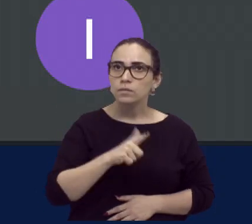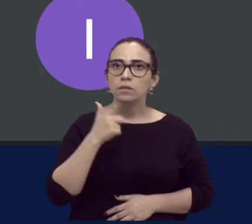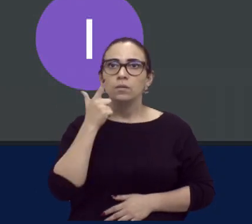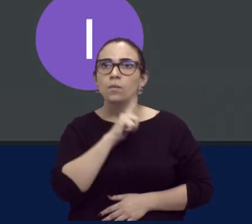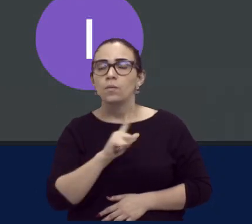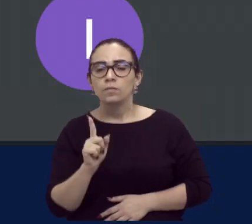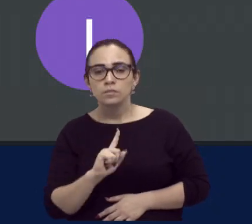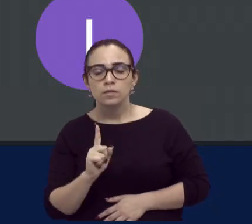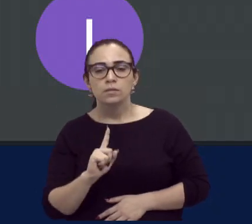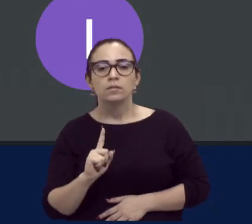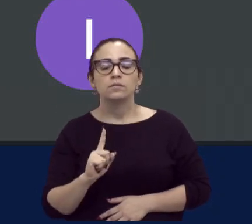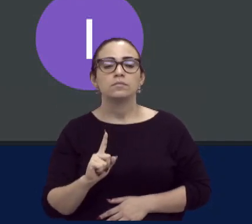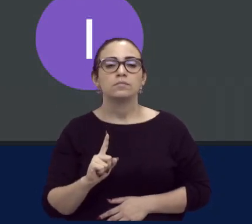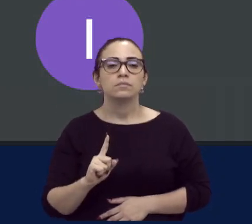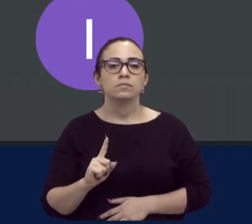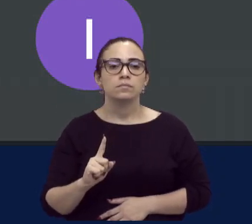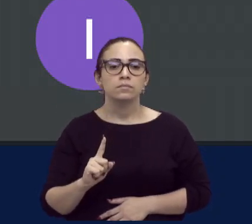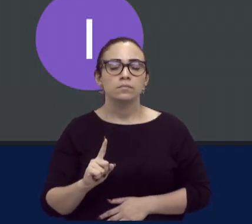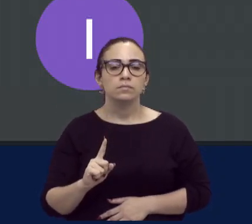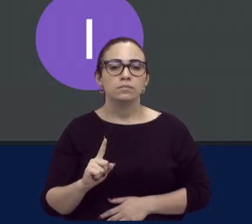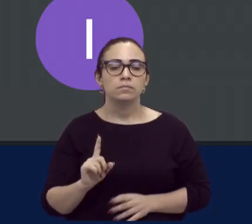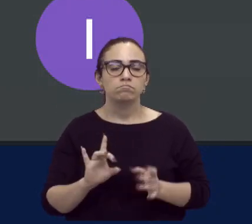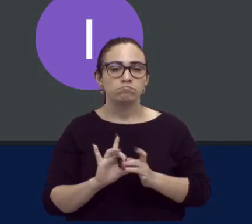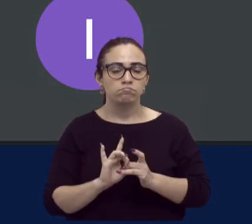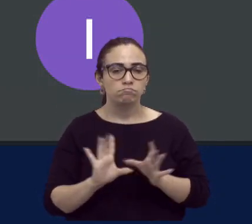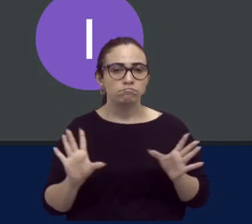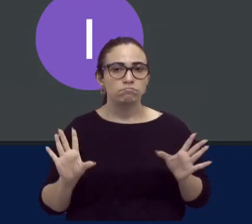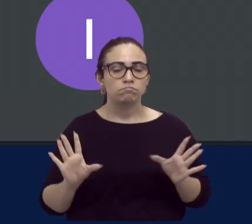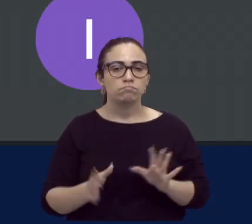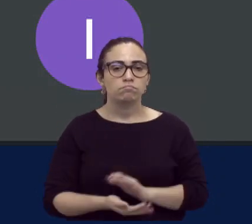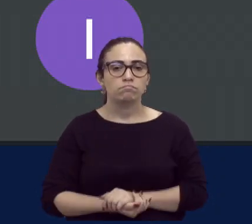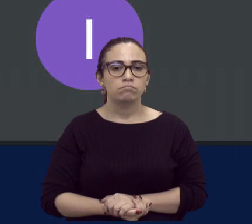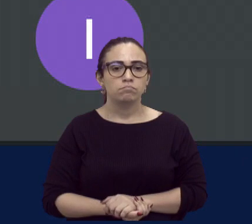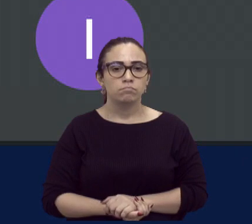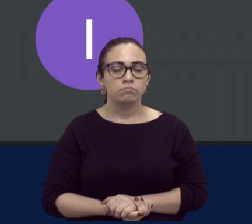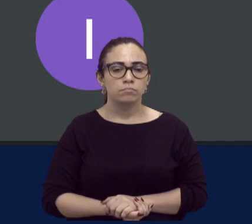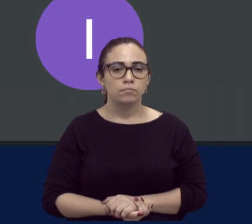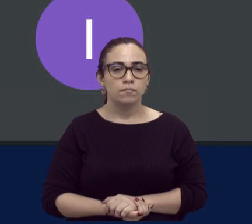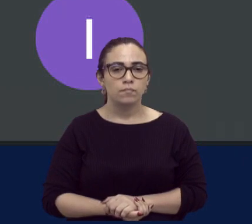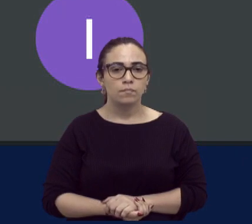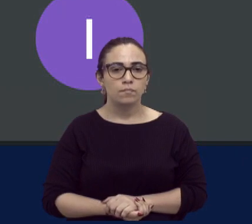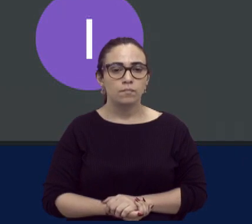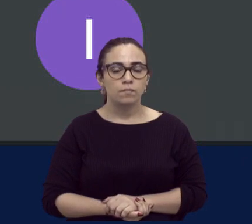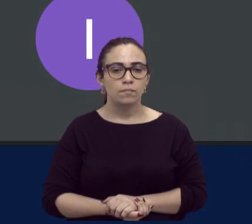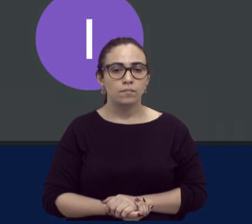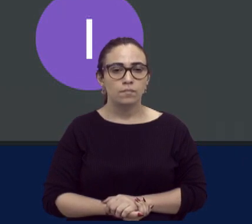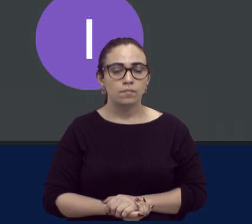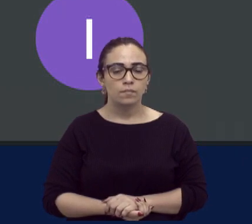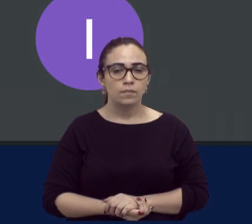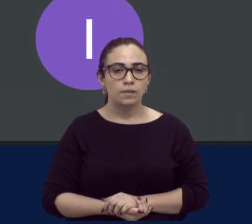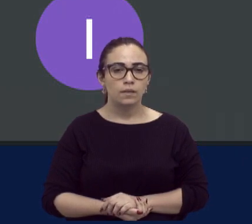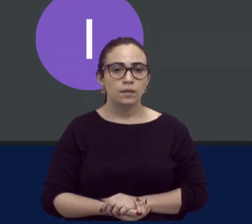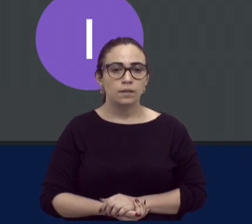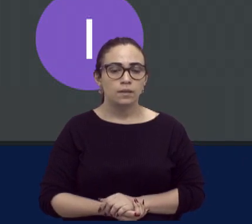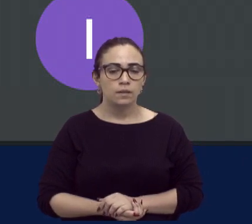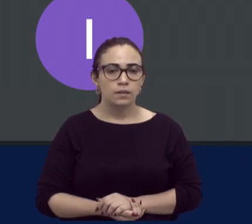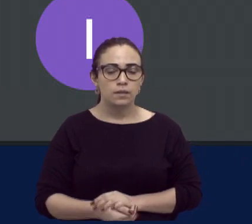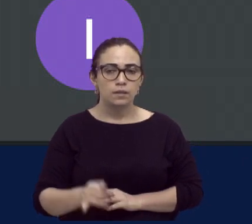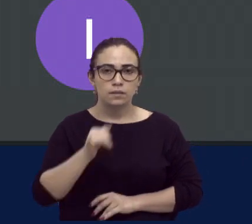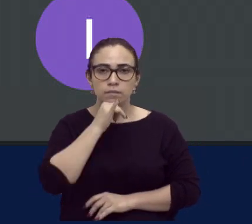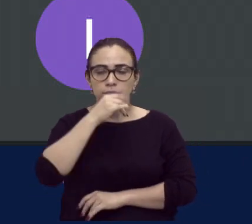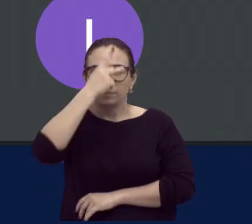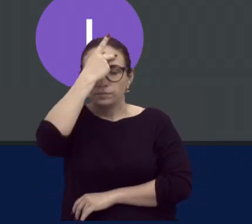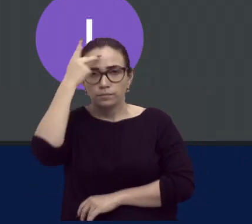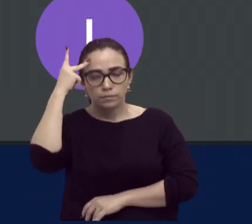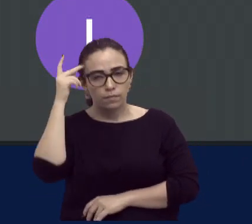mas deixar a porta aberta, né? Acho que é Sim, isso, não deixar a queimar as porta pontes. aberta, porque se você deixar a porta aberta, por exemplo, uma pessoa foi super grosseira com